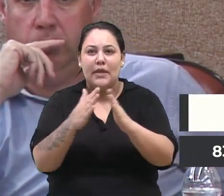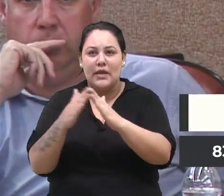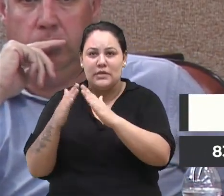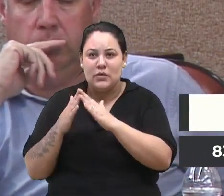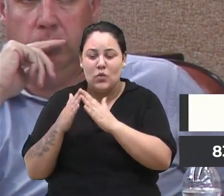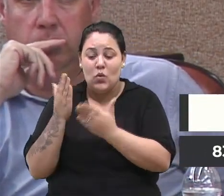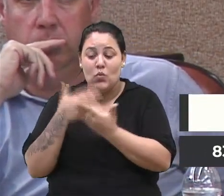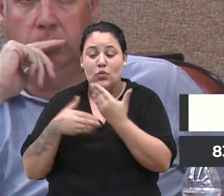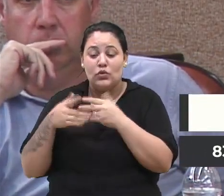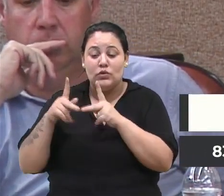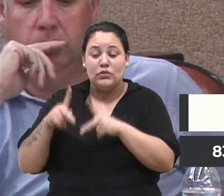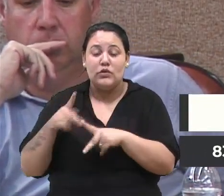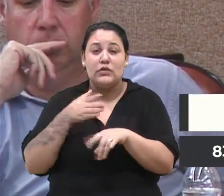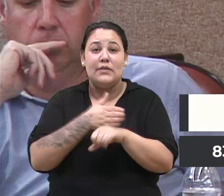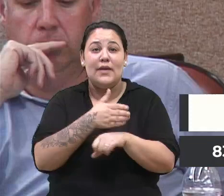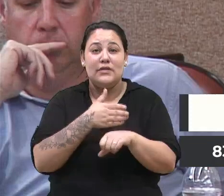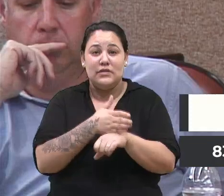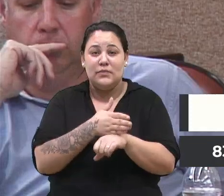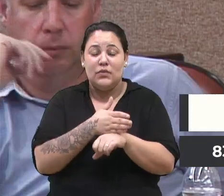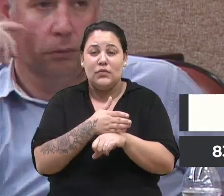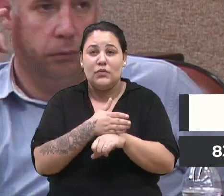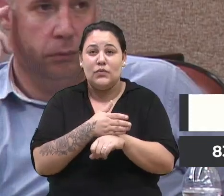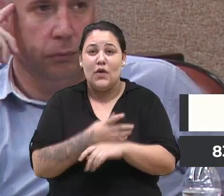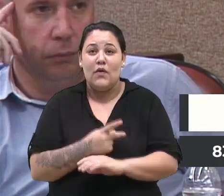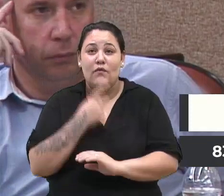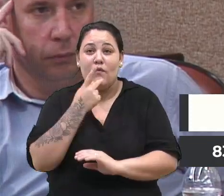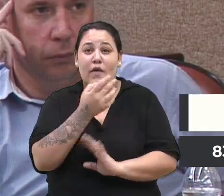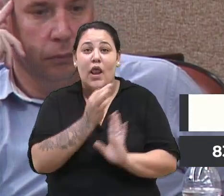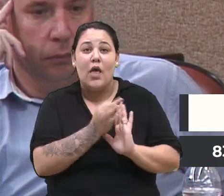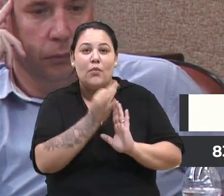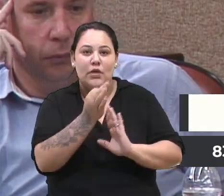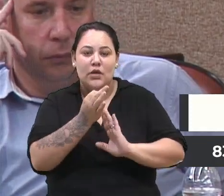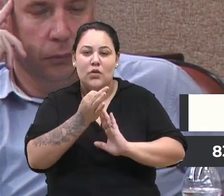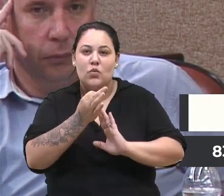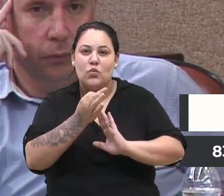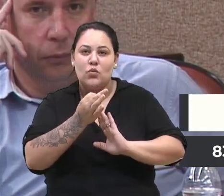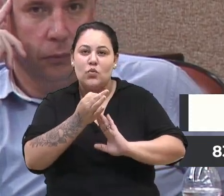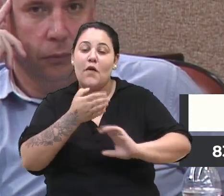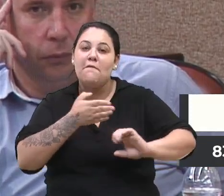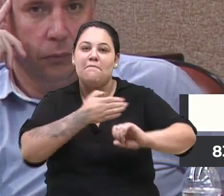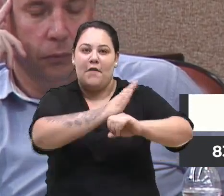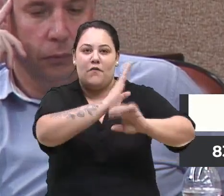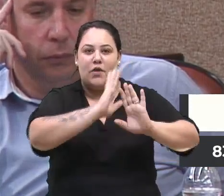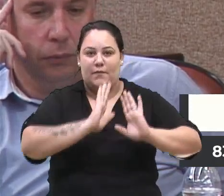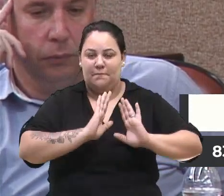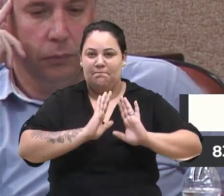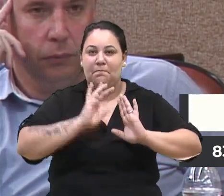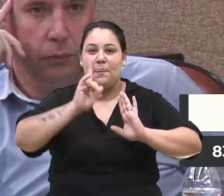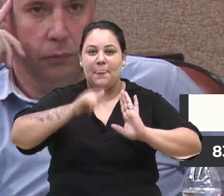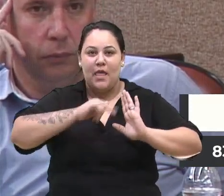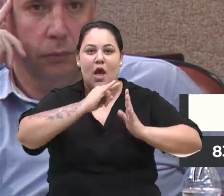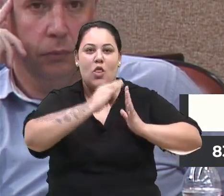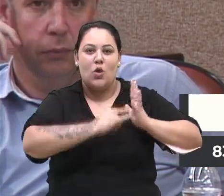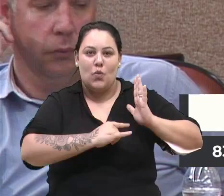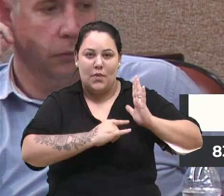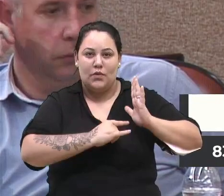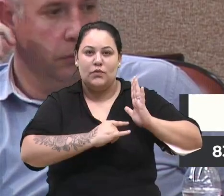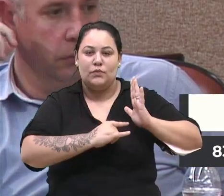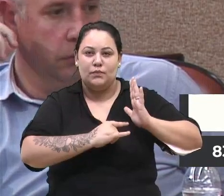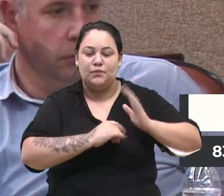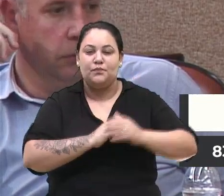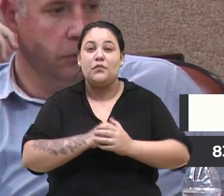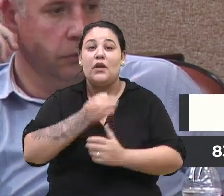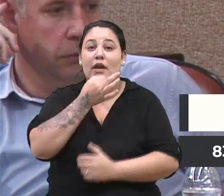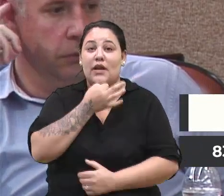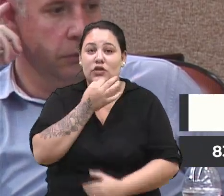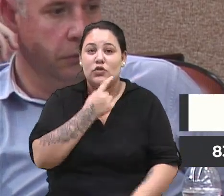subscritores, manifesta-se de forma favorável. Este é o parecer. Caxias do Sul, 14